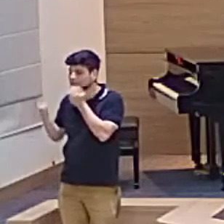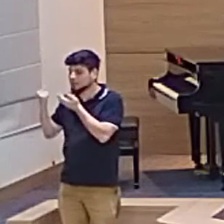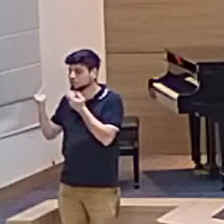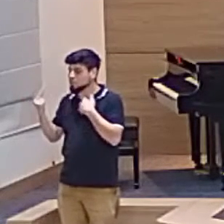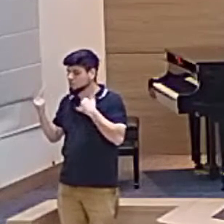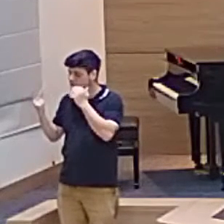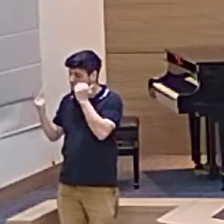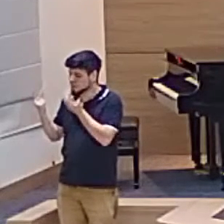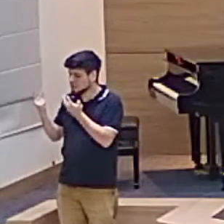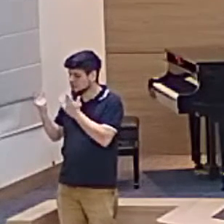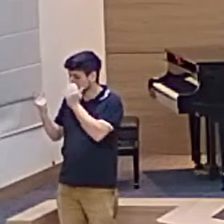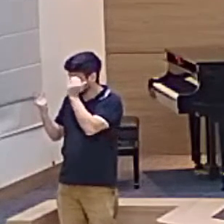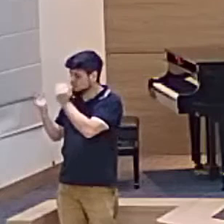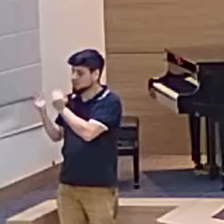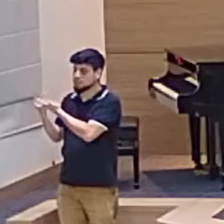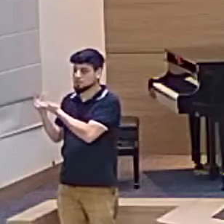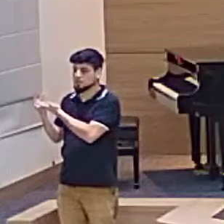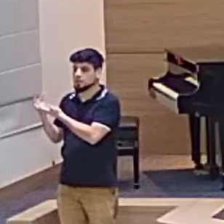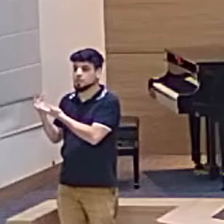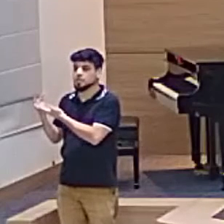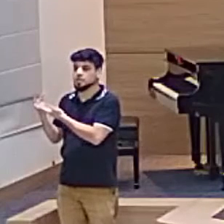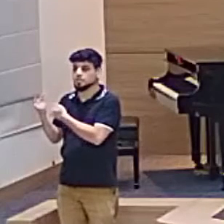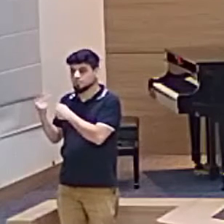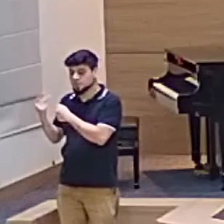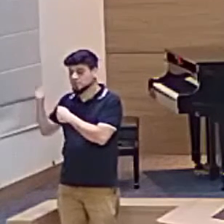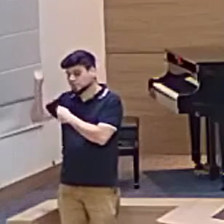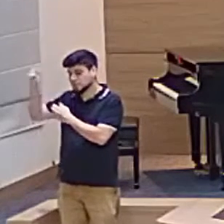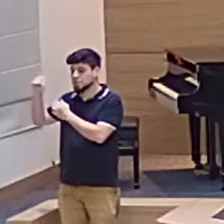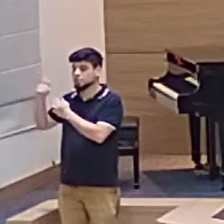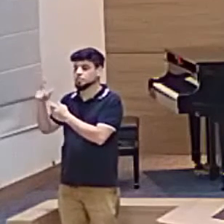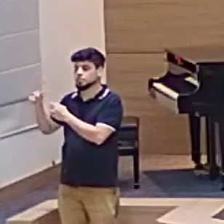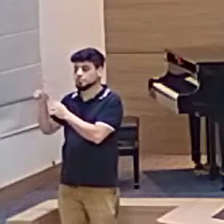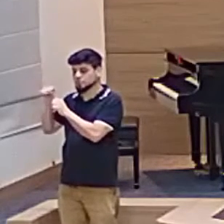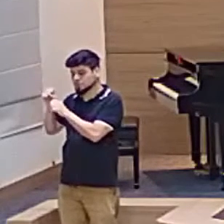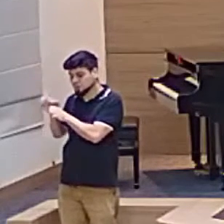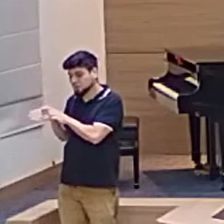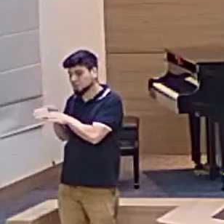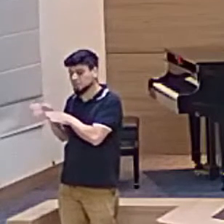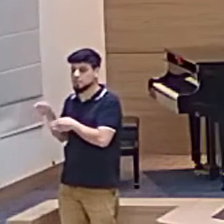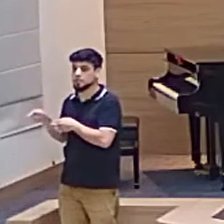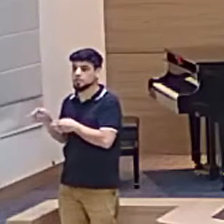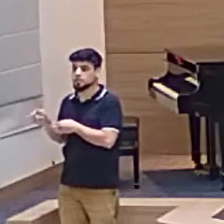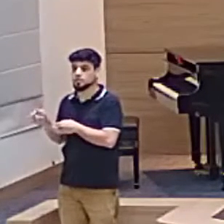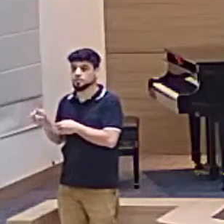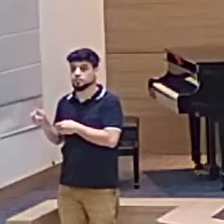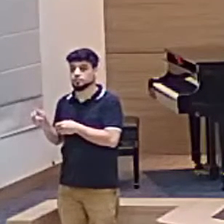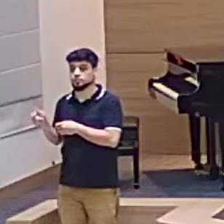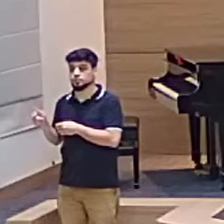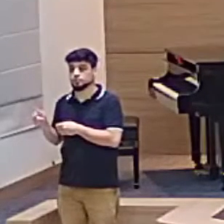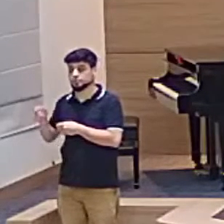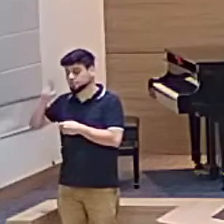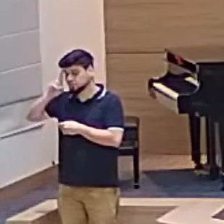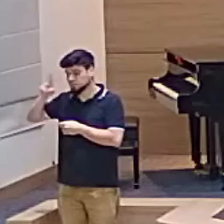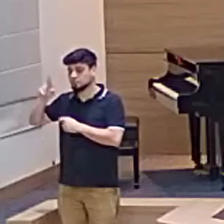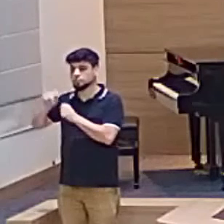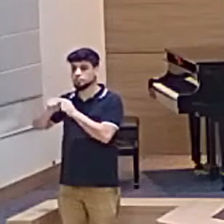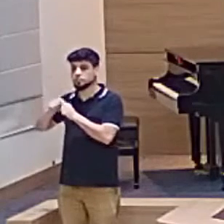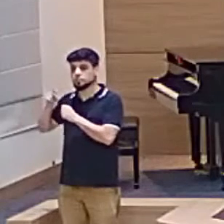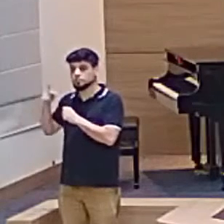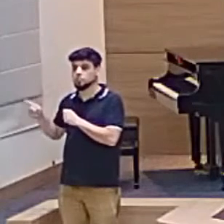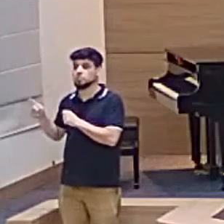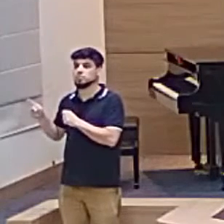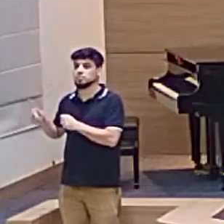ralos e eu quero um rap para ter os meus dias se prolongue na face da terra mas Senhor faça deles